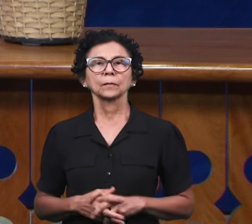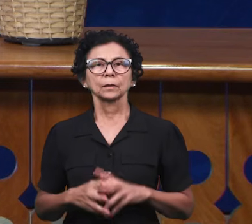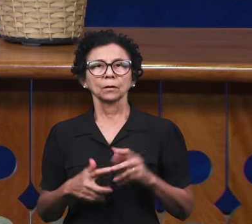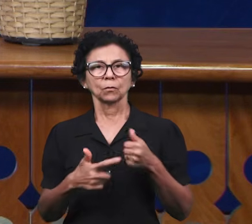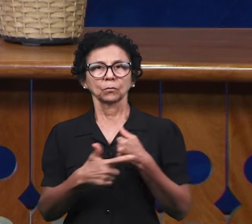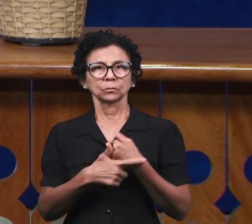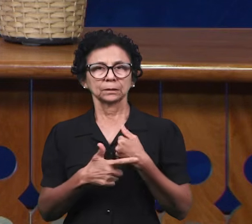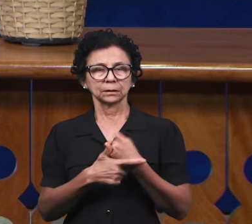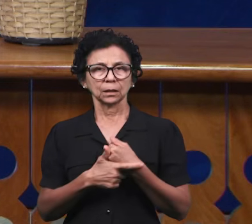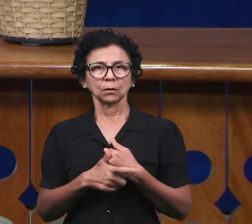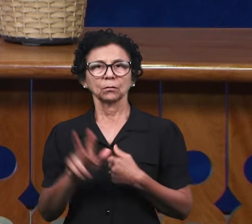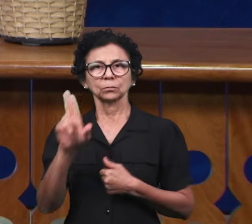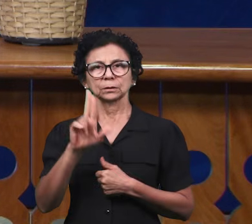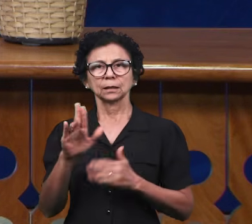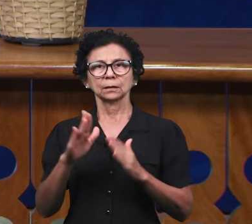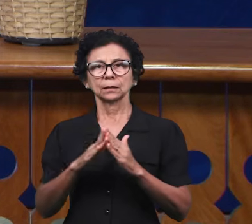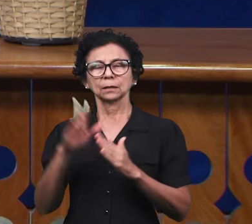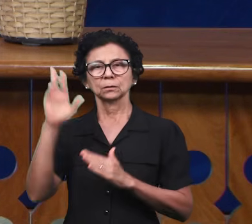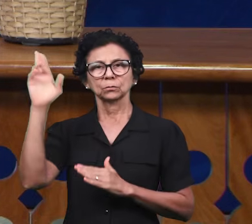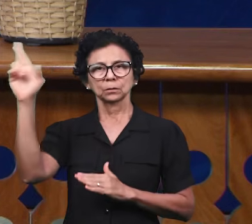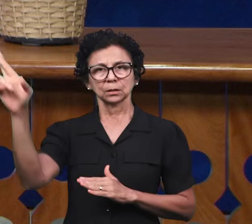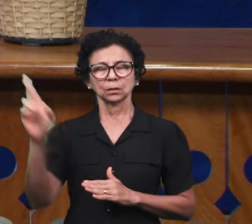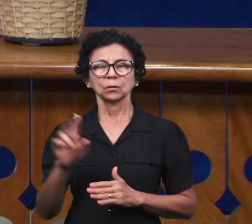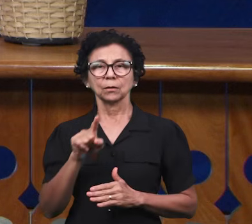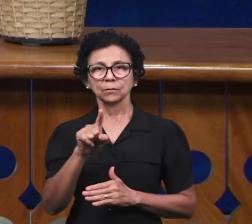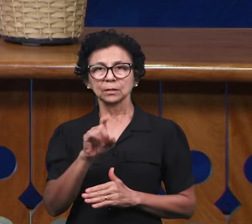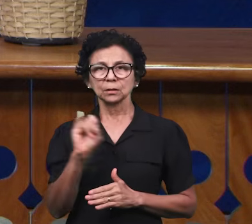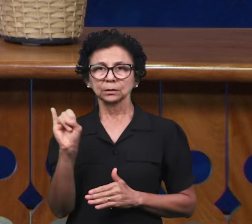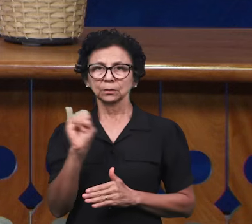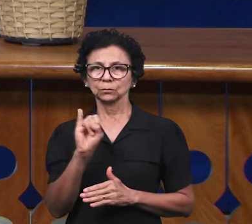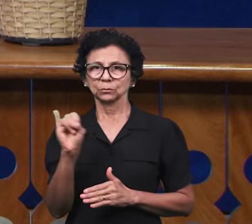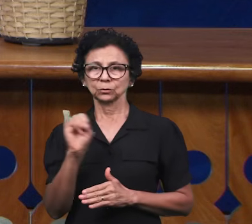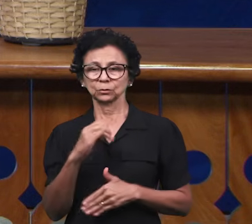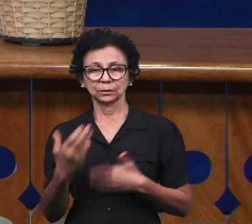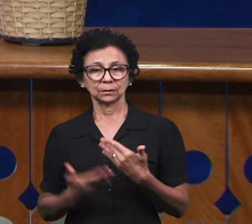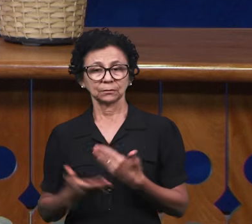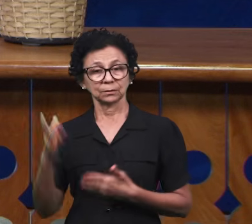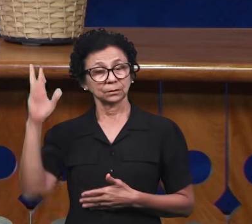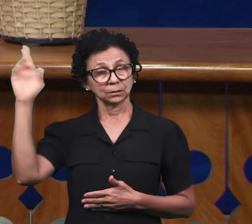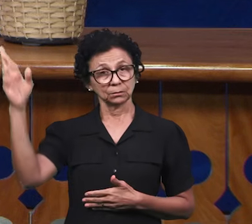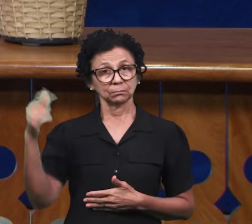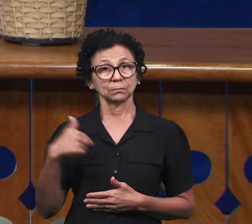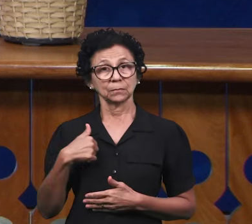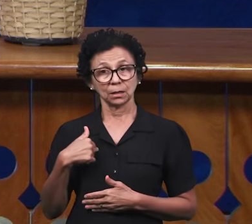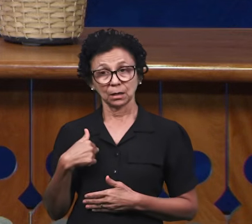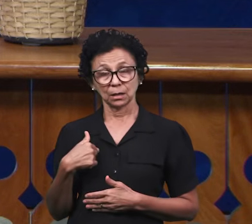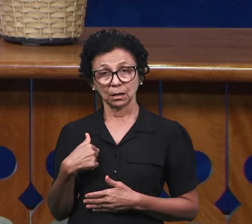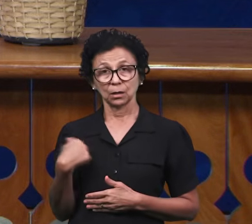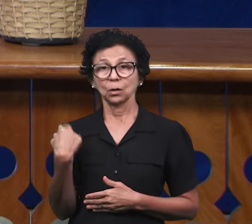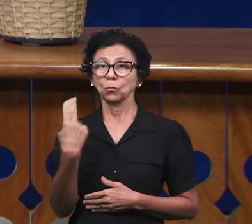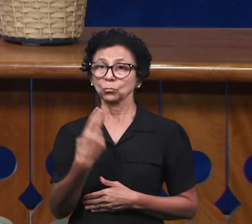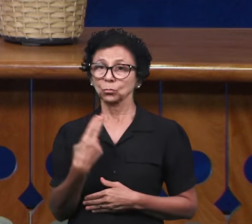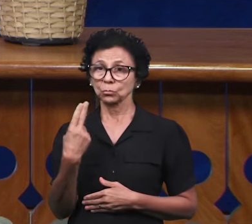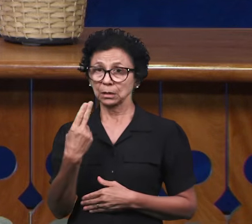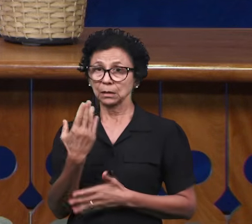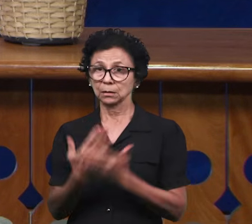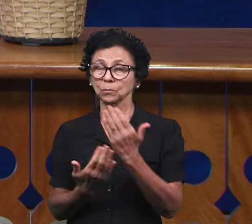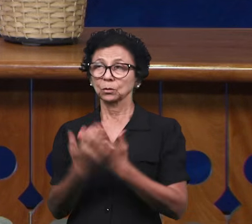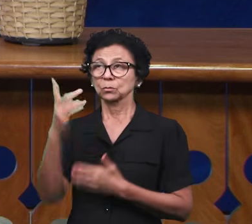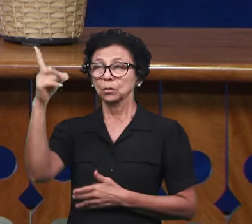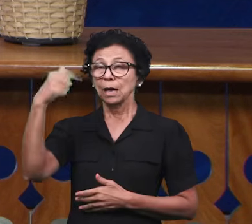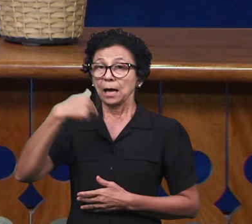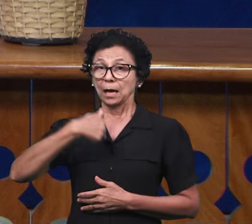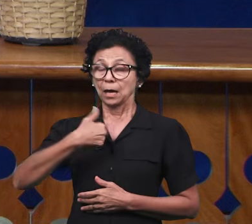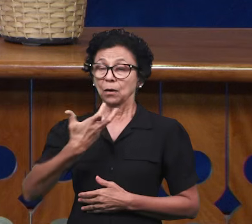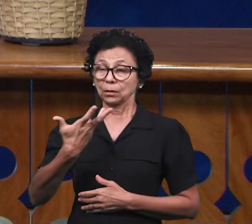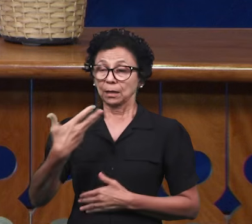à decisão de querer ser útil, de querer servir ao Senhor. Eu sou um instrumento nas mãos do Senhor. Eu quero trabalhar pela obra. Eu